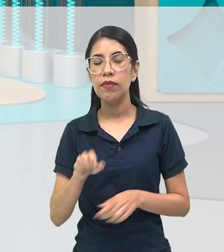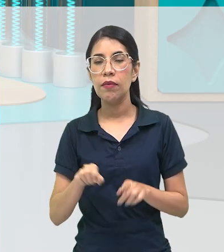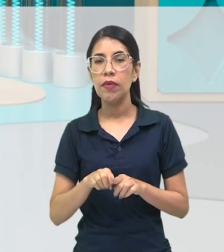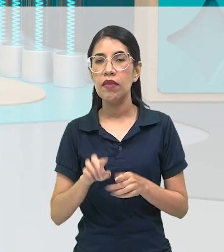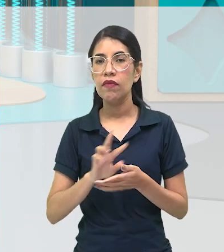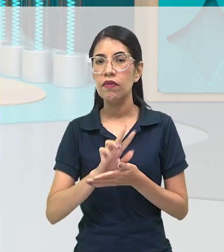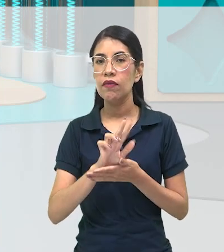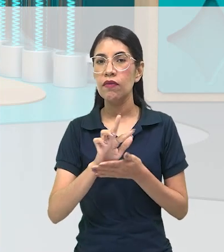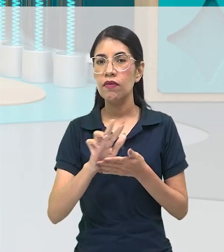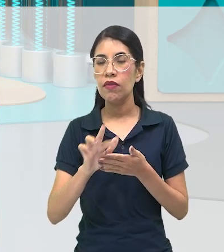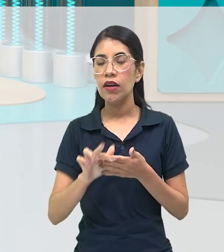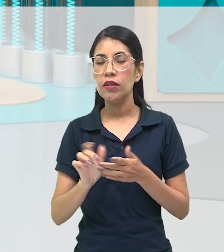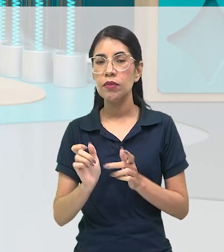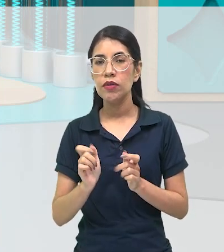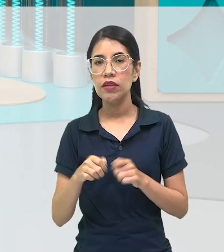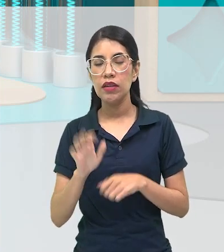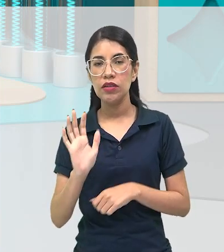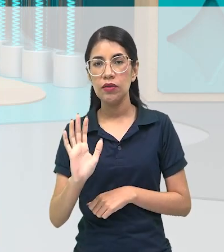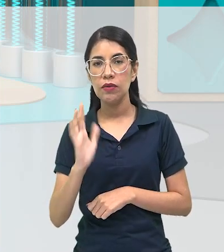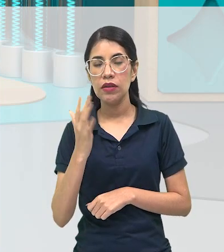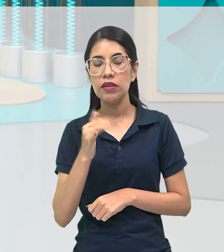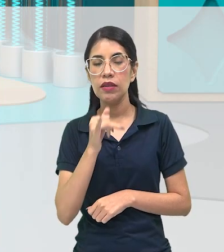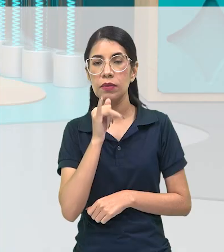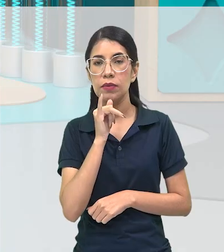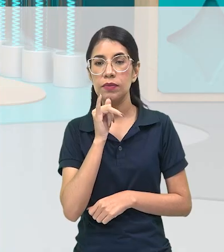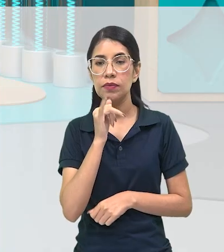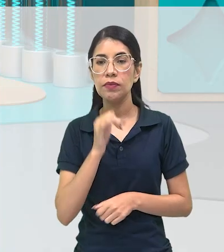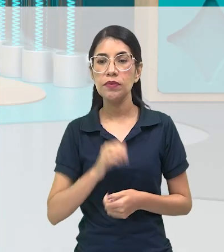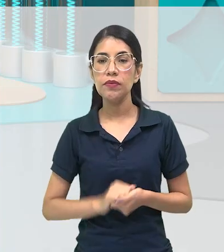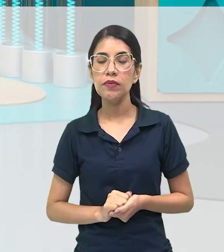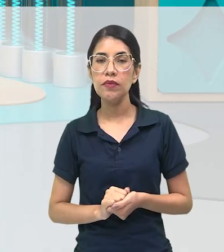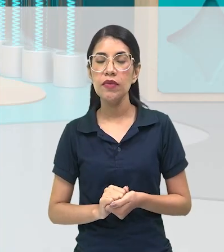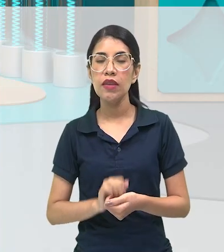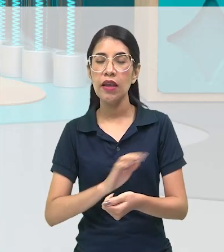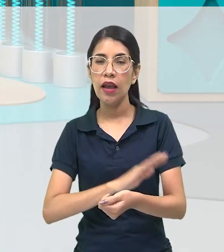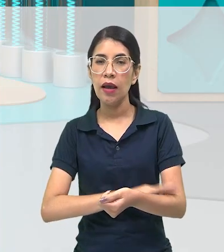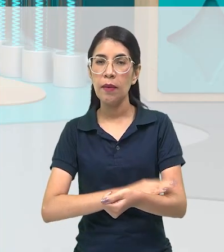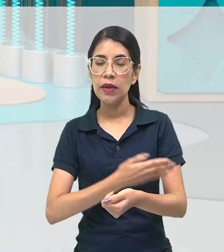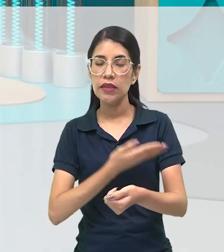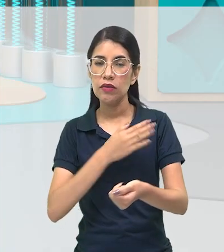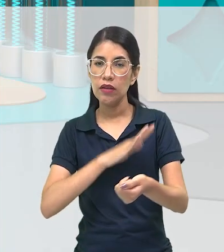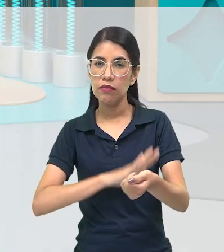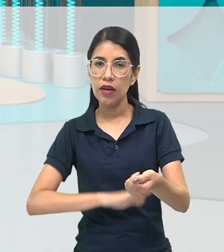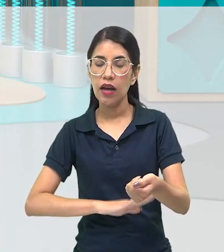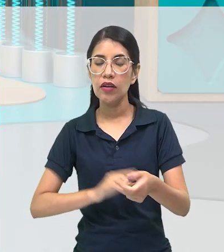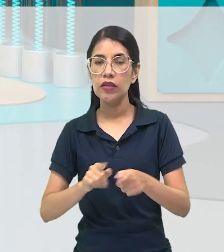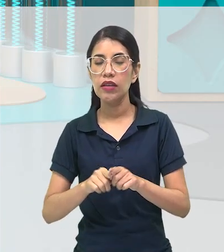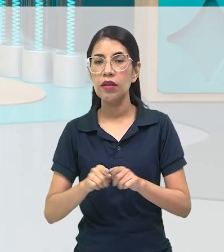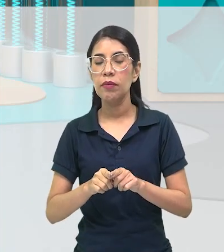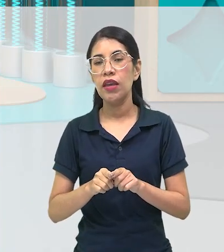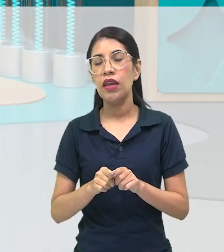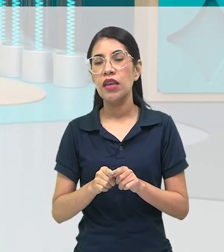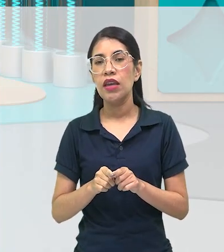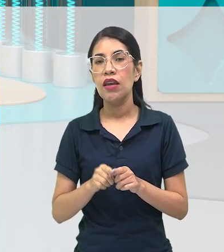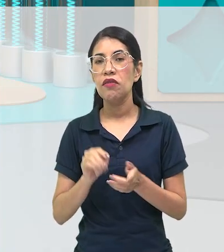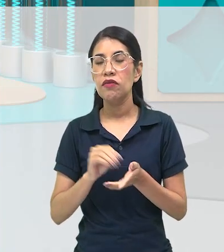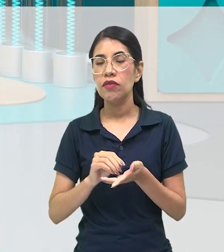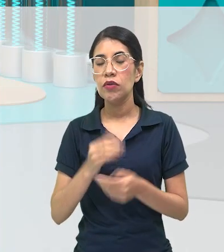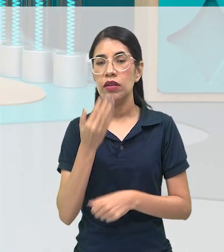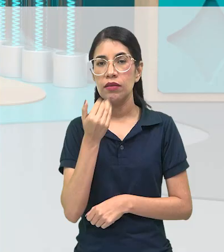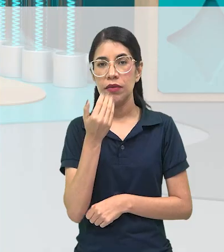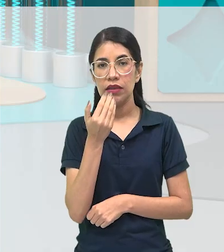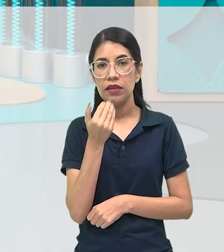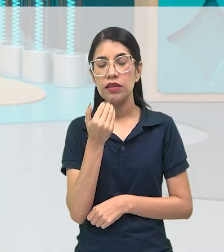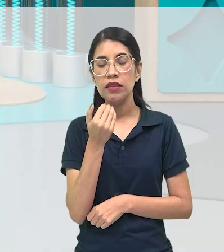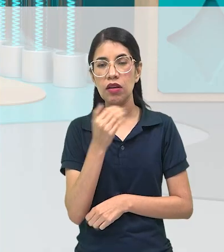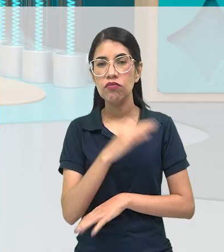as causas que levam ao desmaio, como, por exemplo, pressão baixa, jejum prolongado, se a